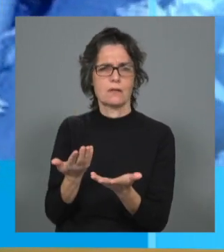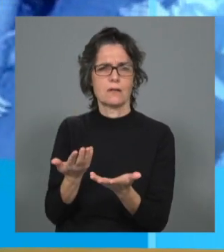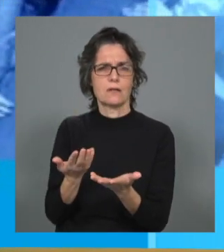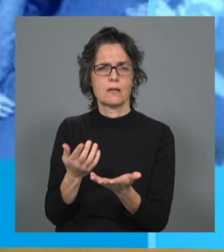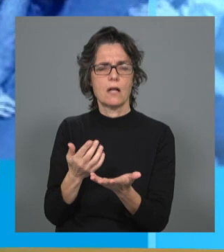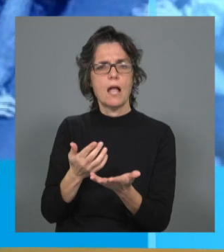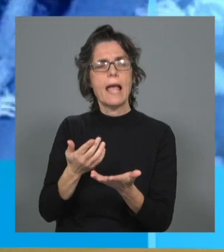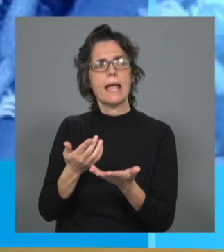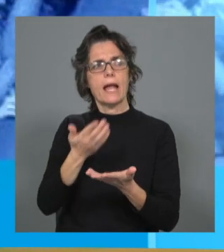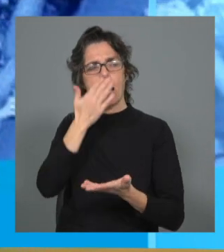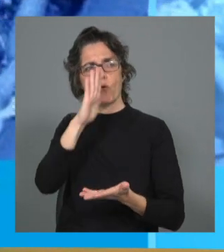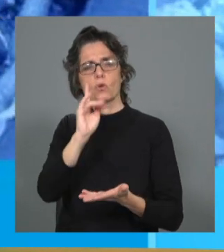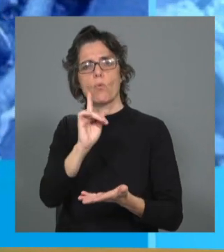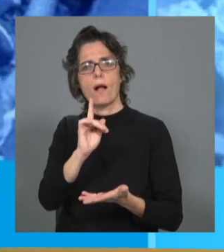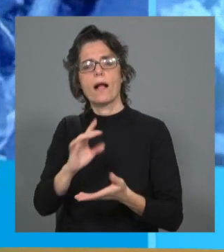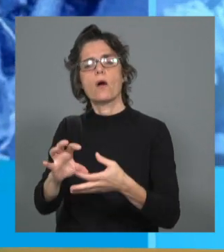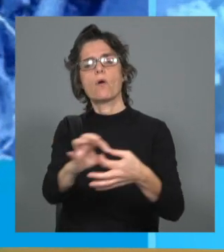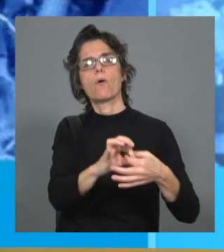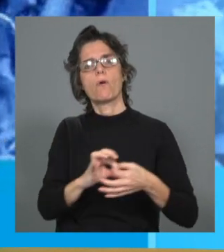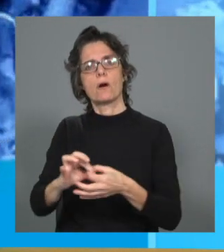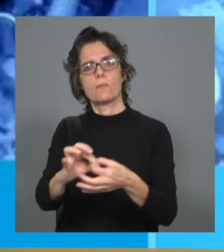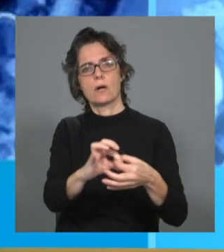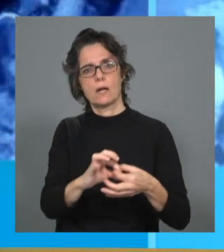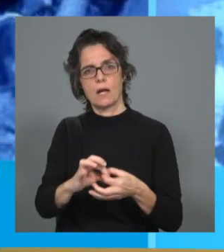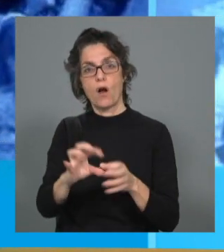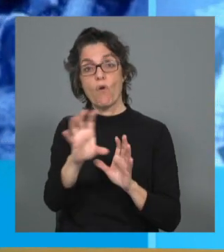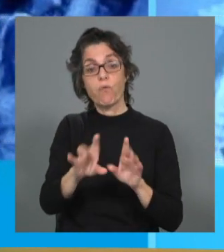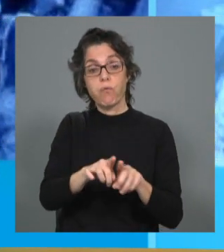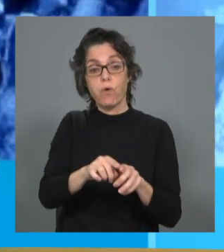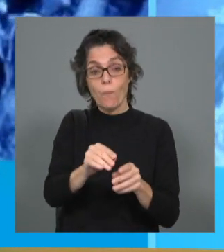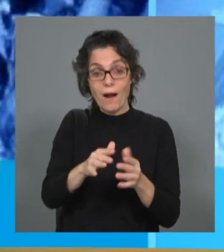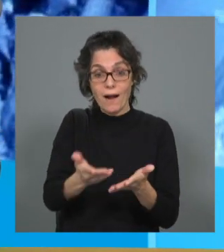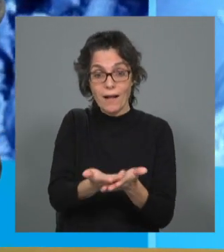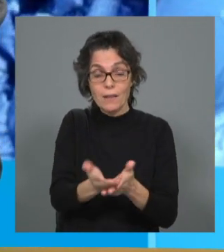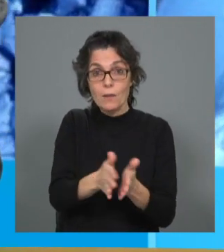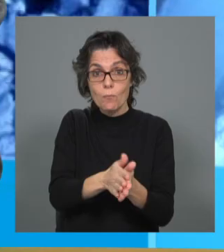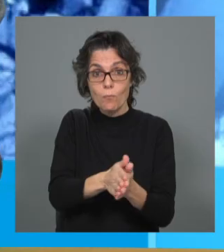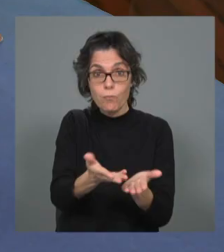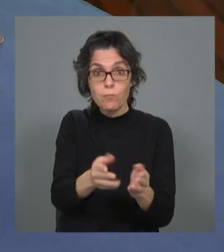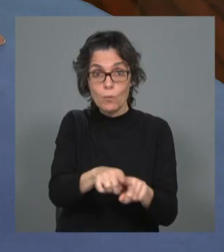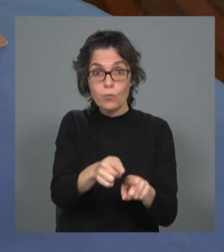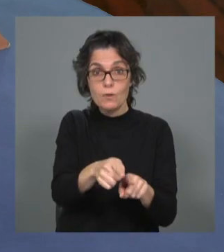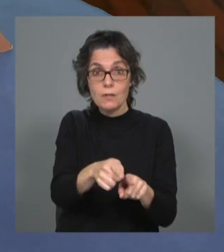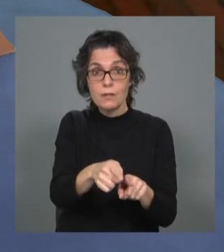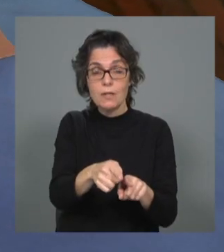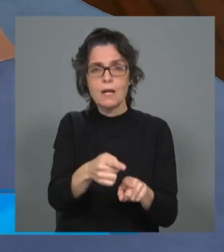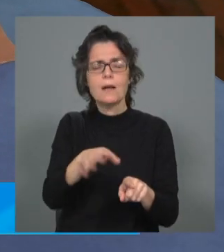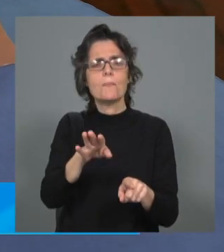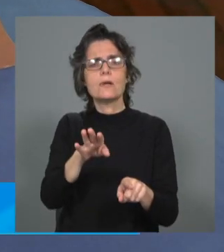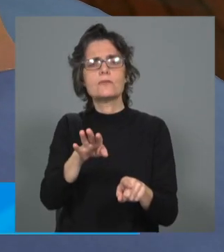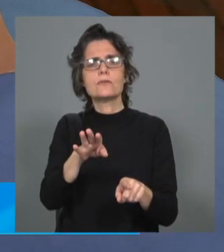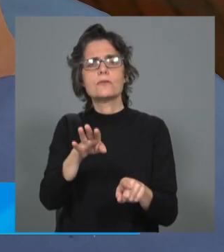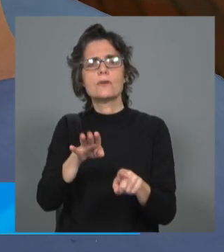de colaboração com as formas terrenas de política, de acordo com a qual a Igreja é indiferente às